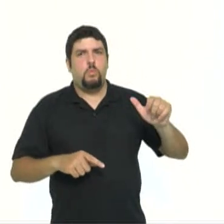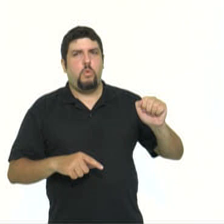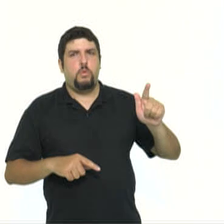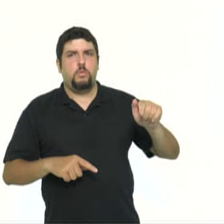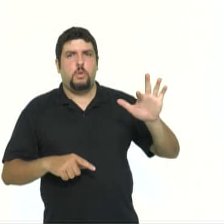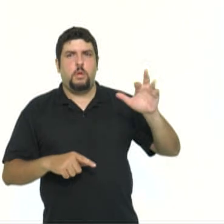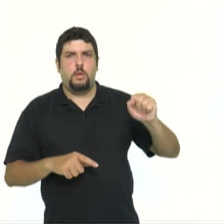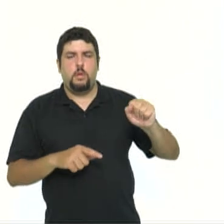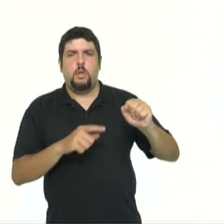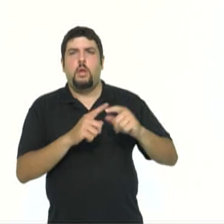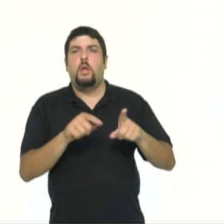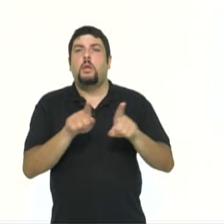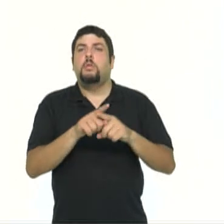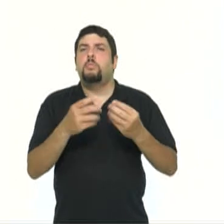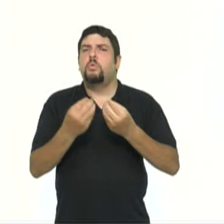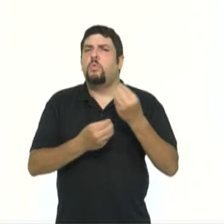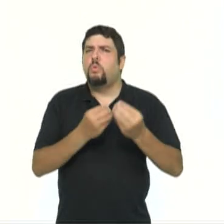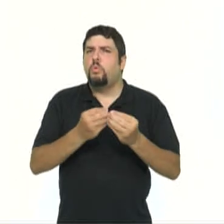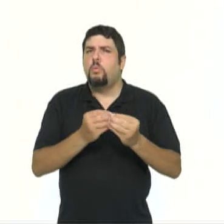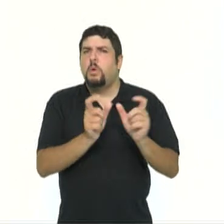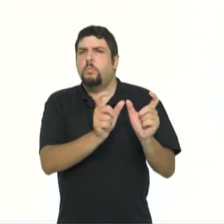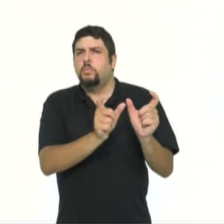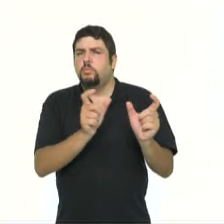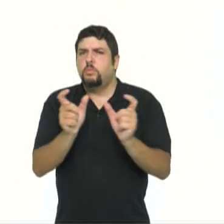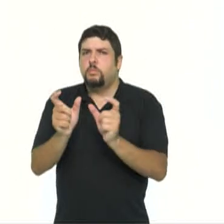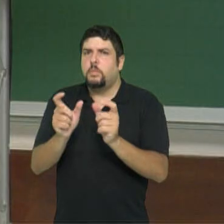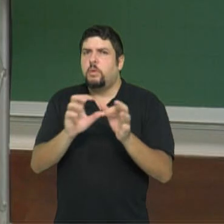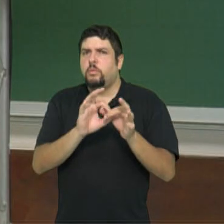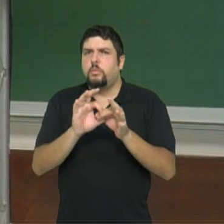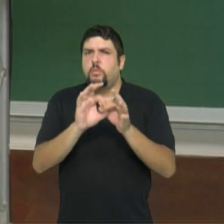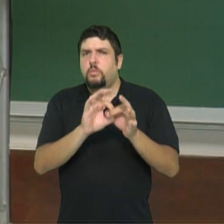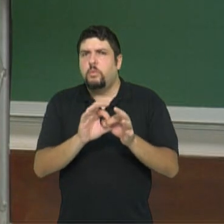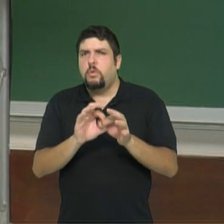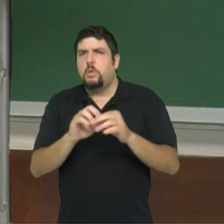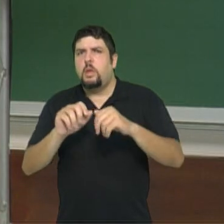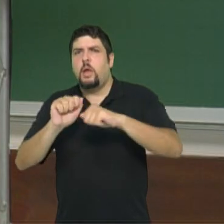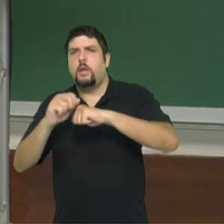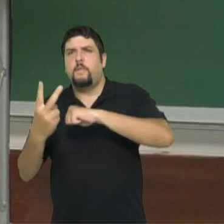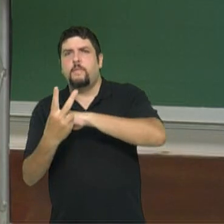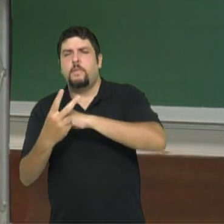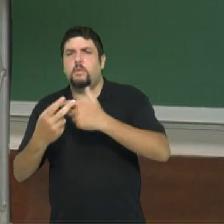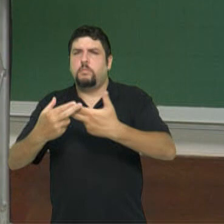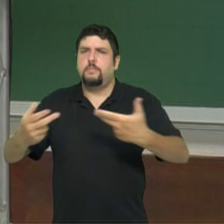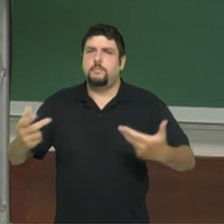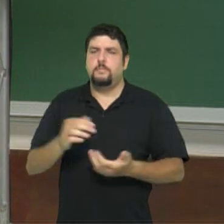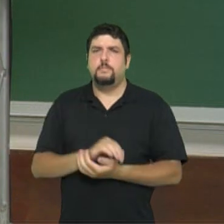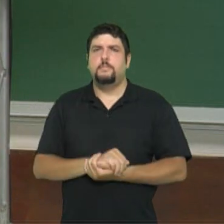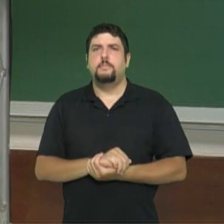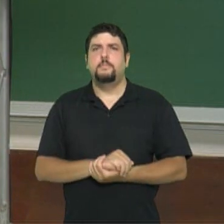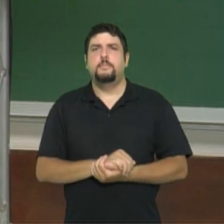texto, marcadas por conjunções, advérbios e etc. Vamos começar então?